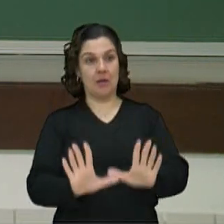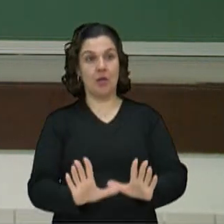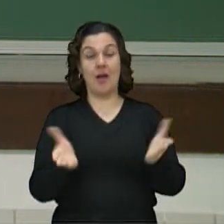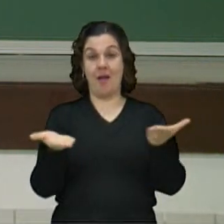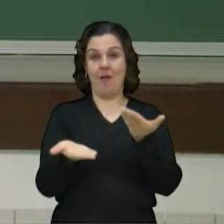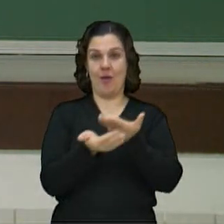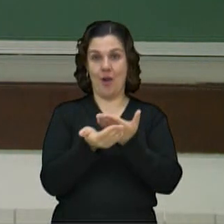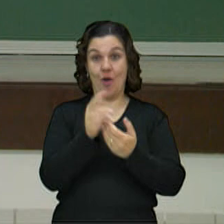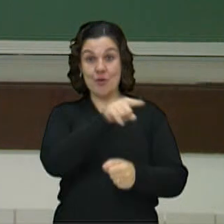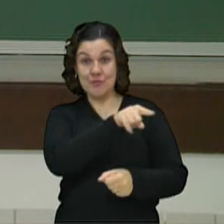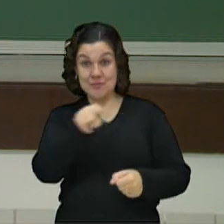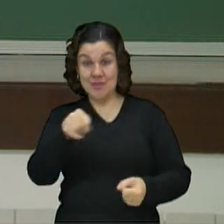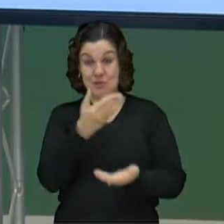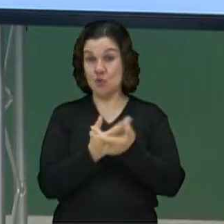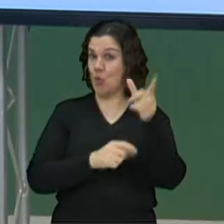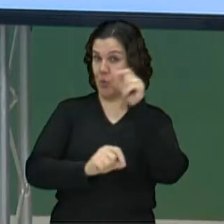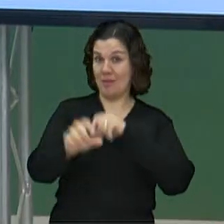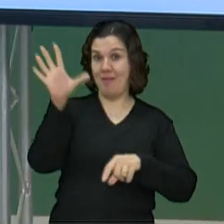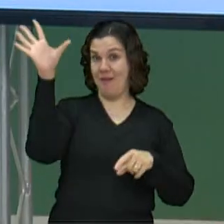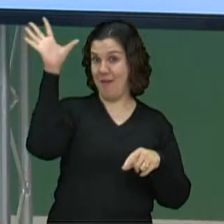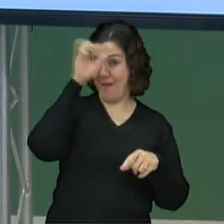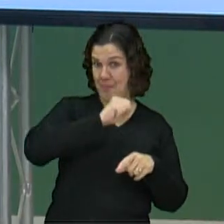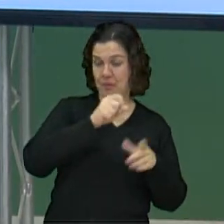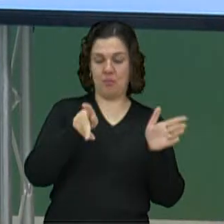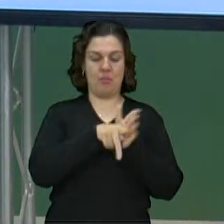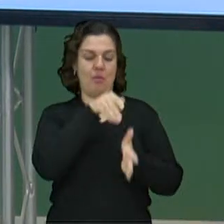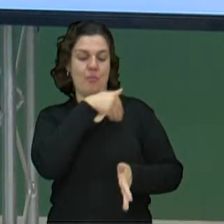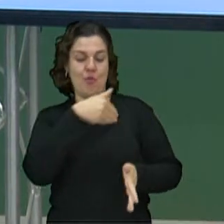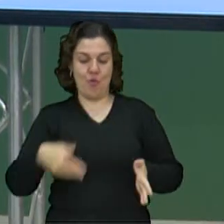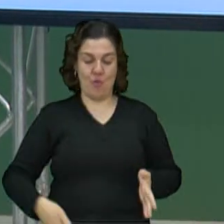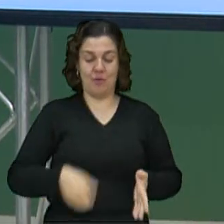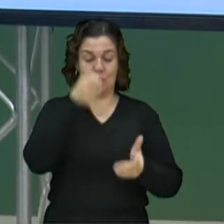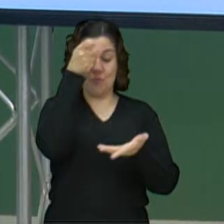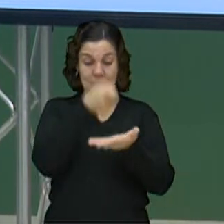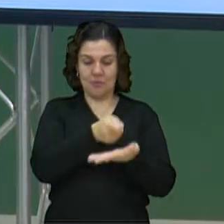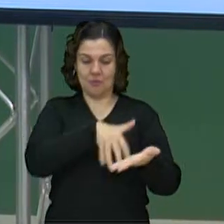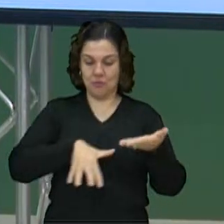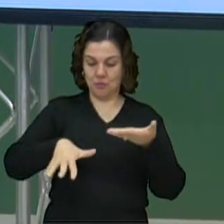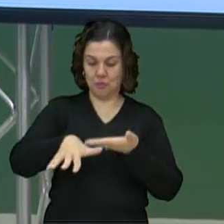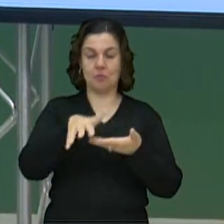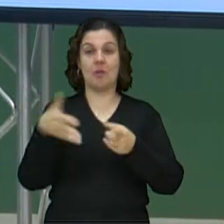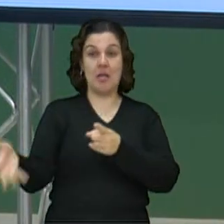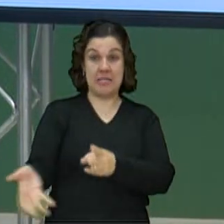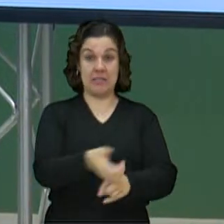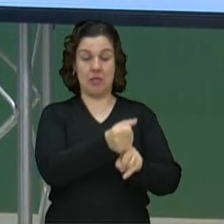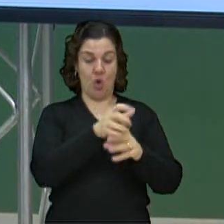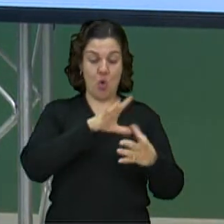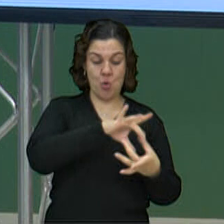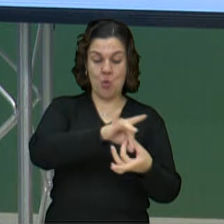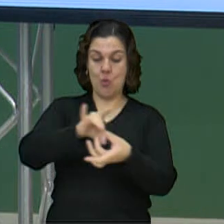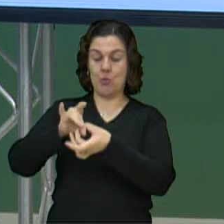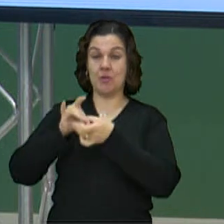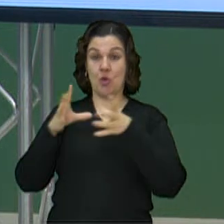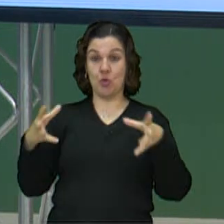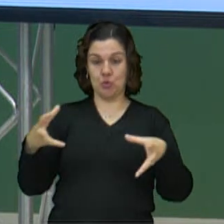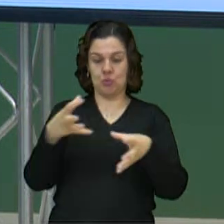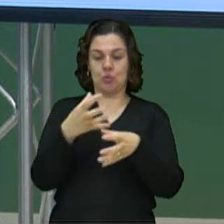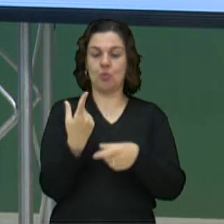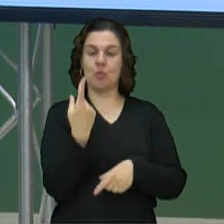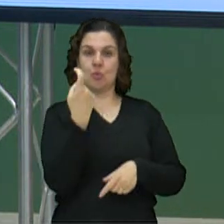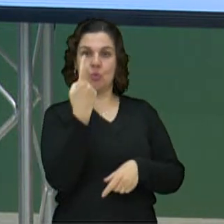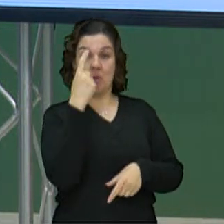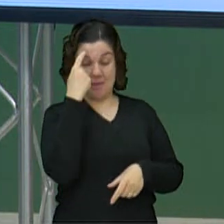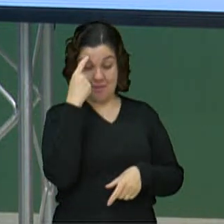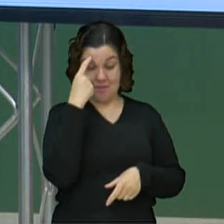aula de hoje, você aprendeu sobre governos totalitários que defendem a união de todos em torno